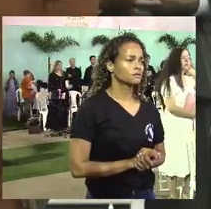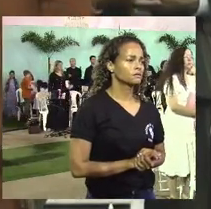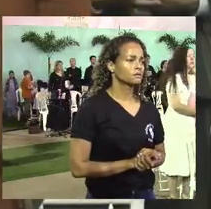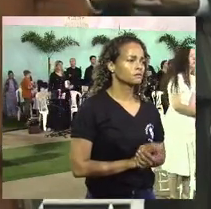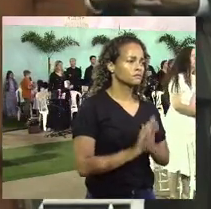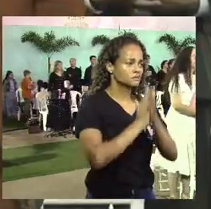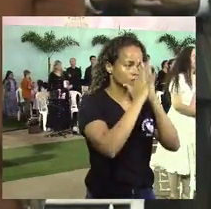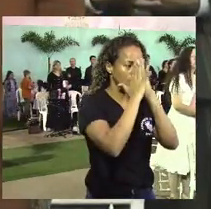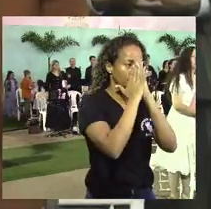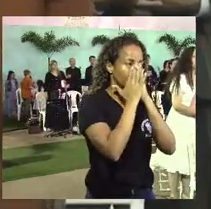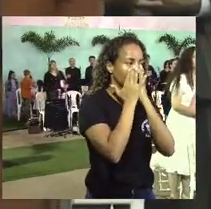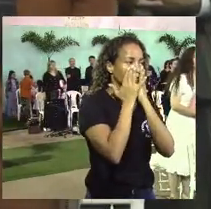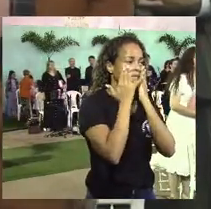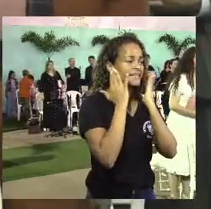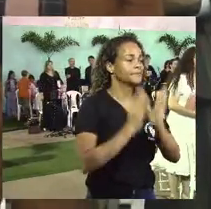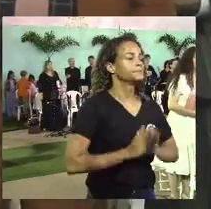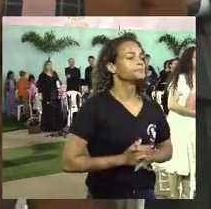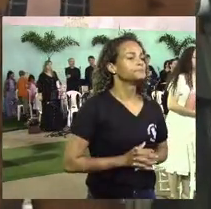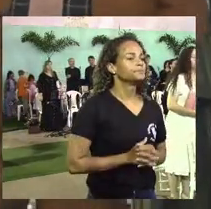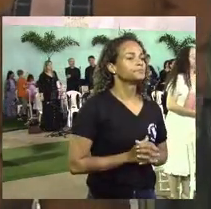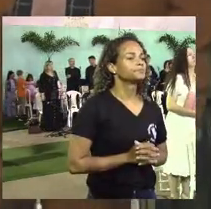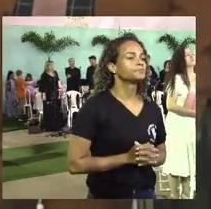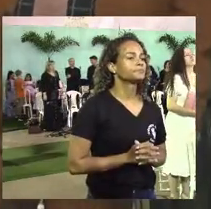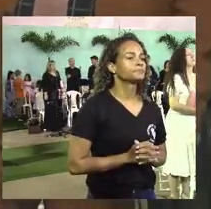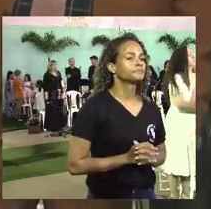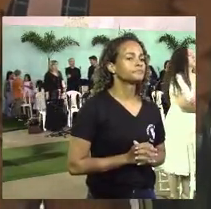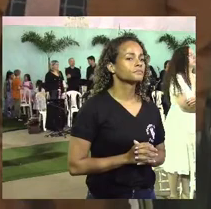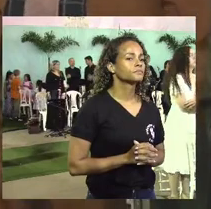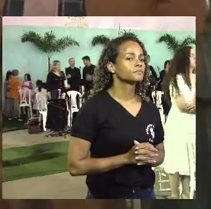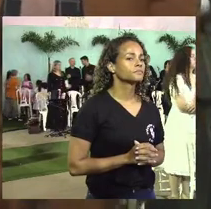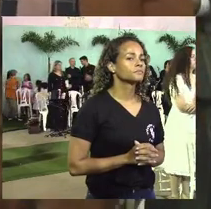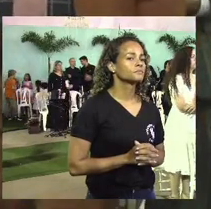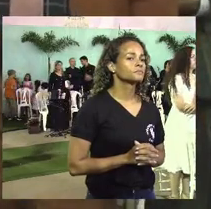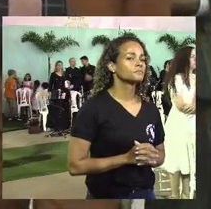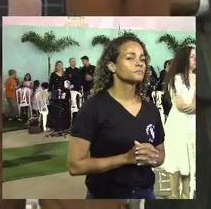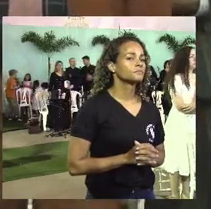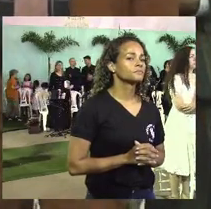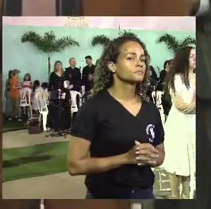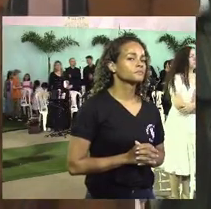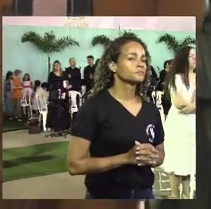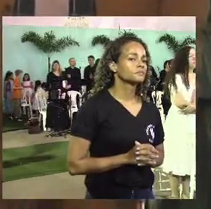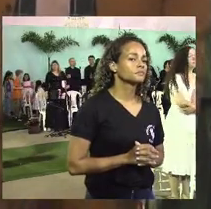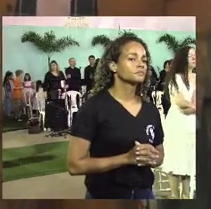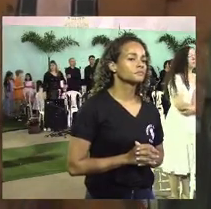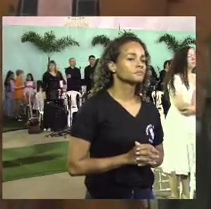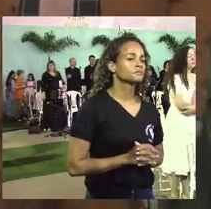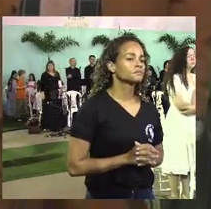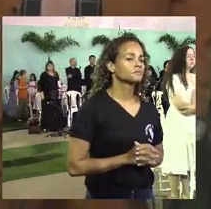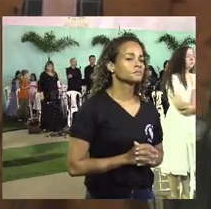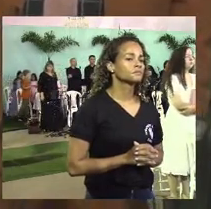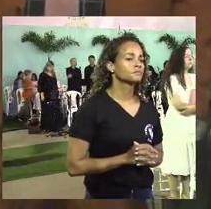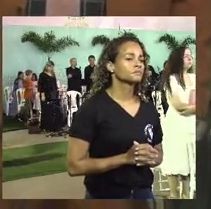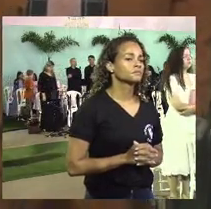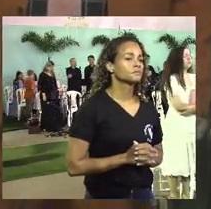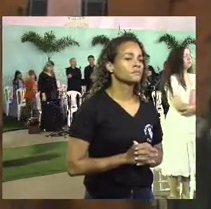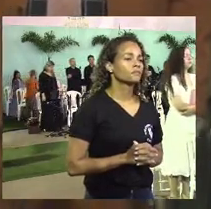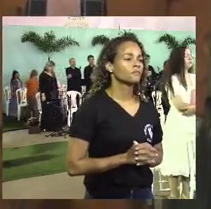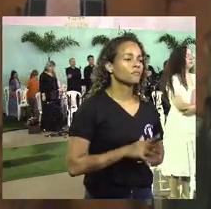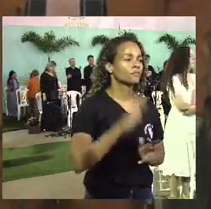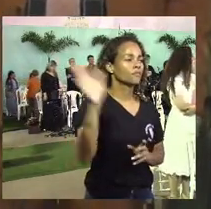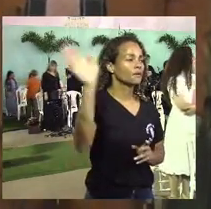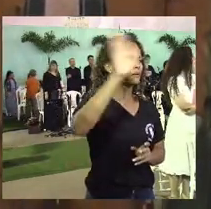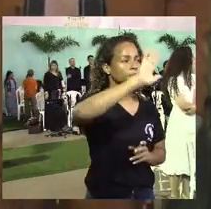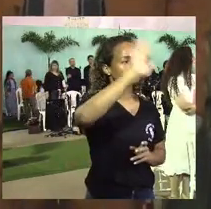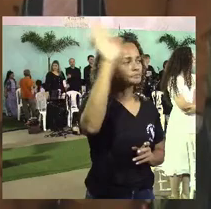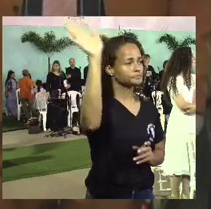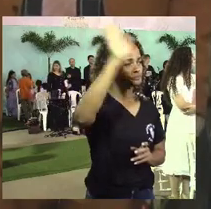todos os nossos visitantes amigos lá na galeria lá atrás aonde você tiver balança a mãozinha bem alto um minutinho